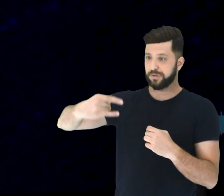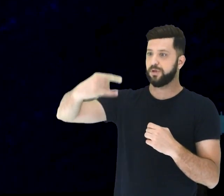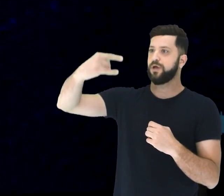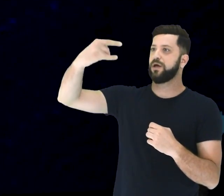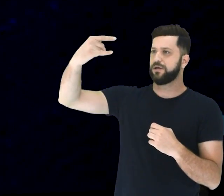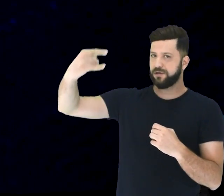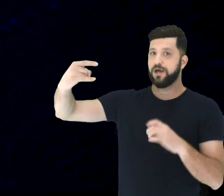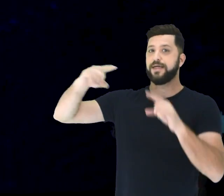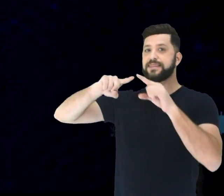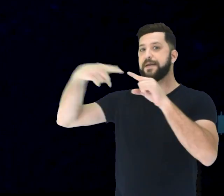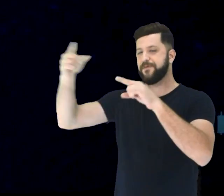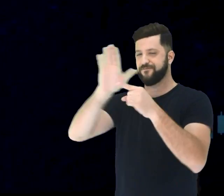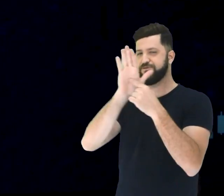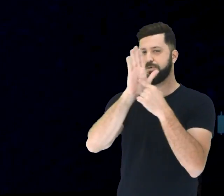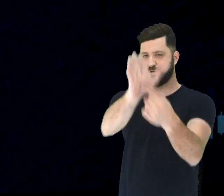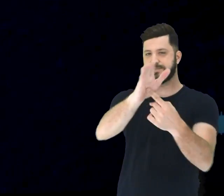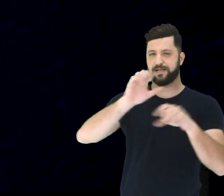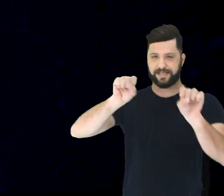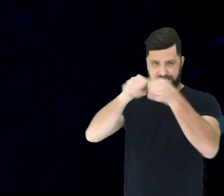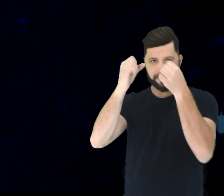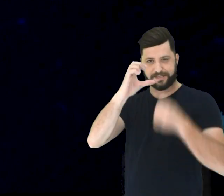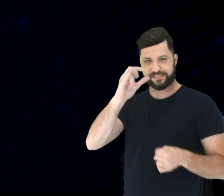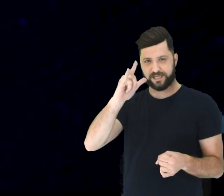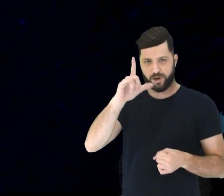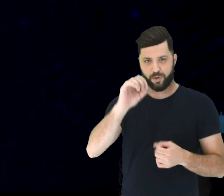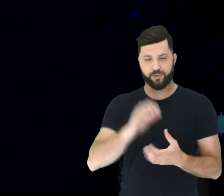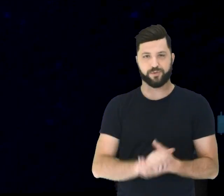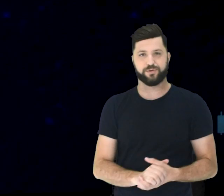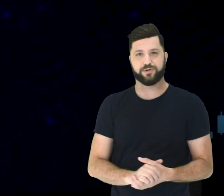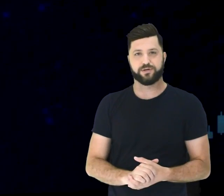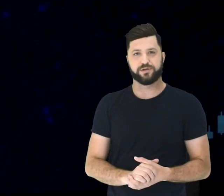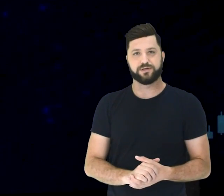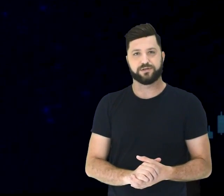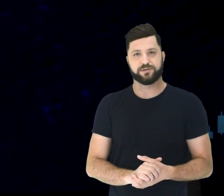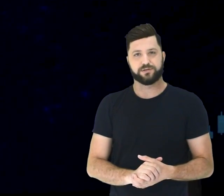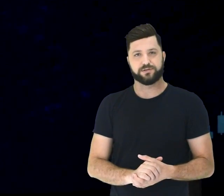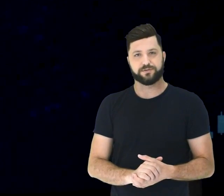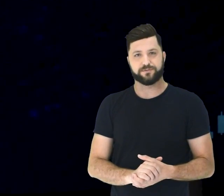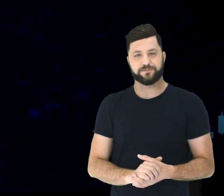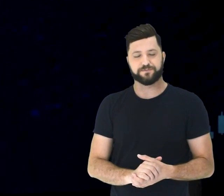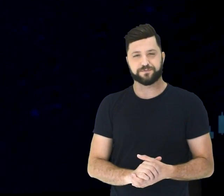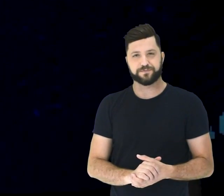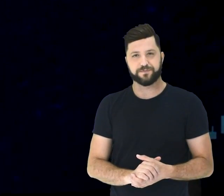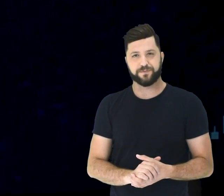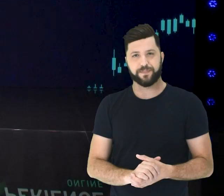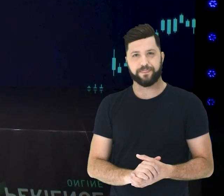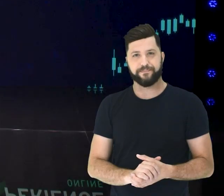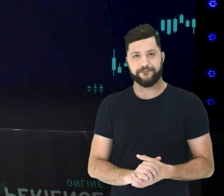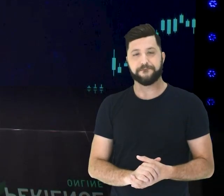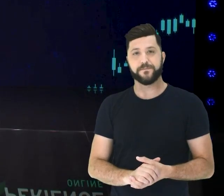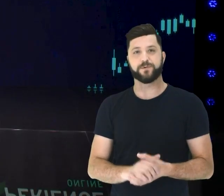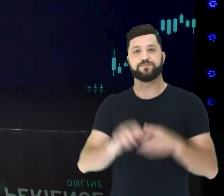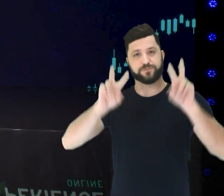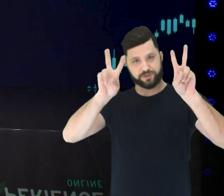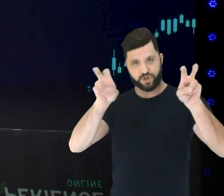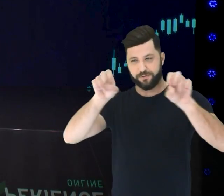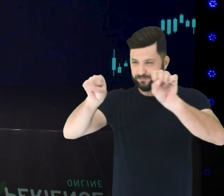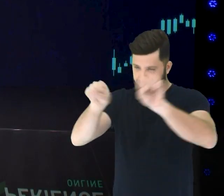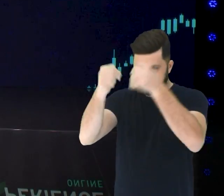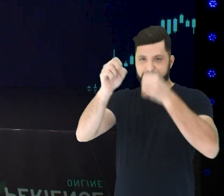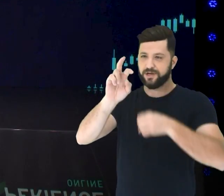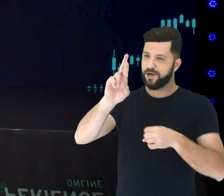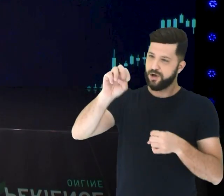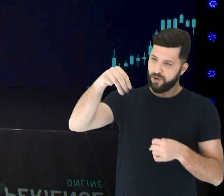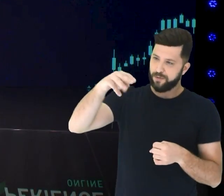rompimento daqui a pouquinho e como se opera esse rompimento Ah tá bom então vamos lá falando um pouquinho de rompimentos